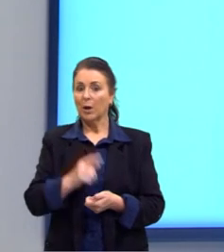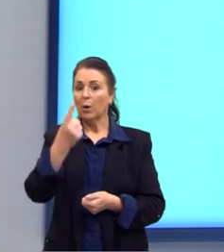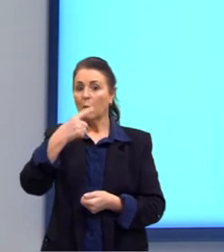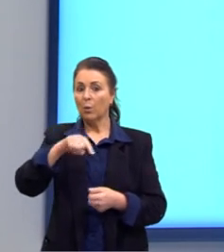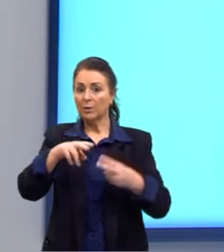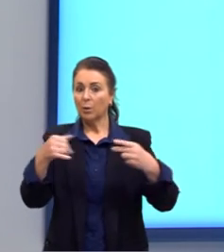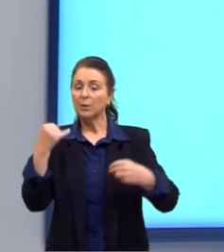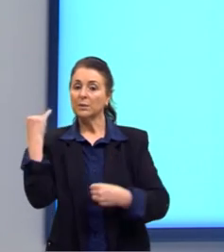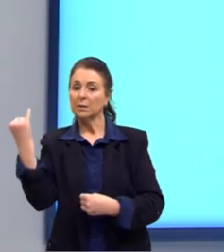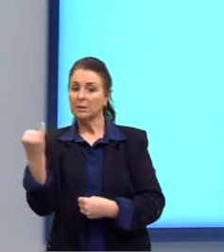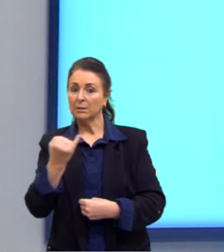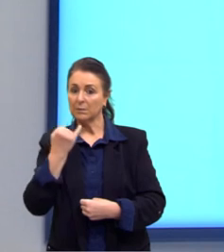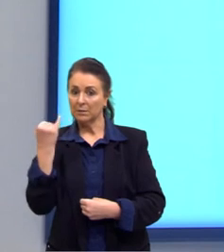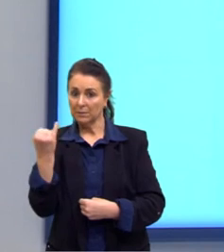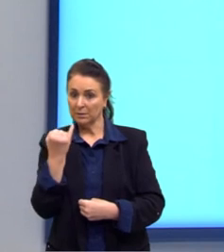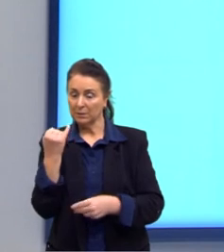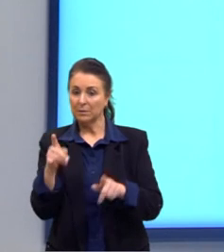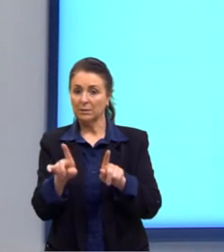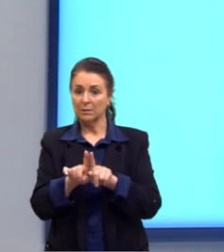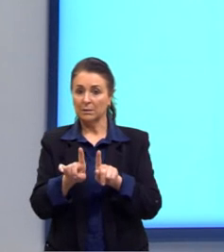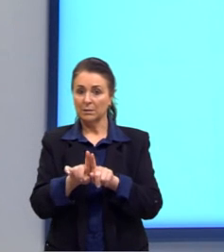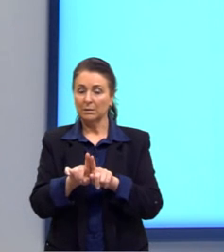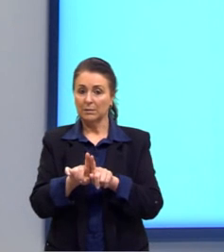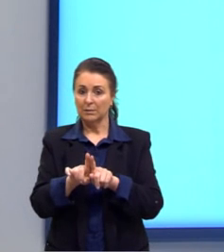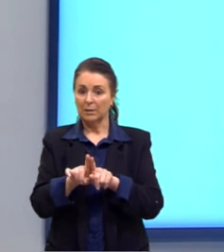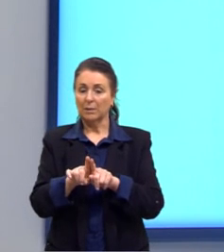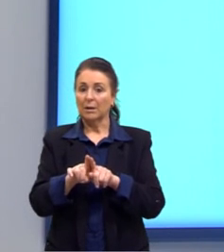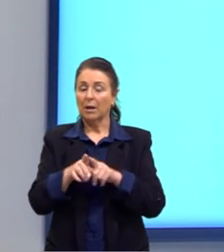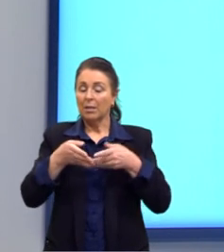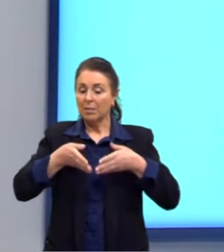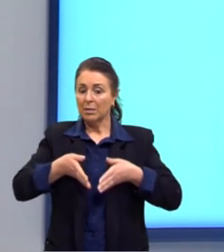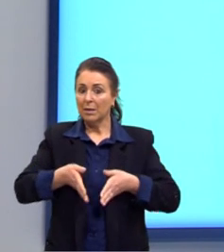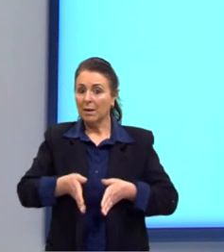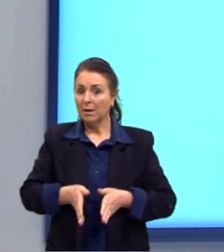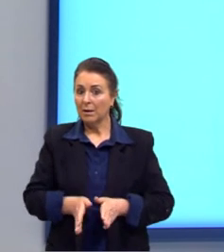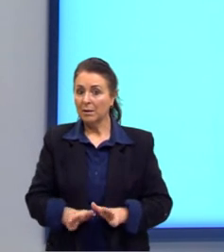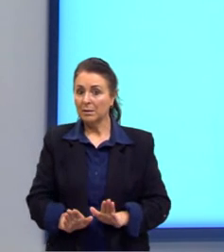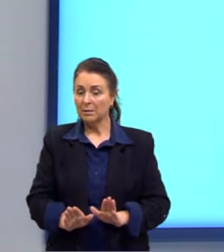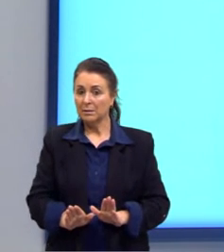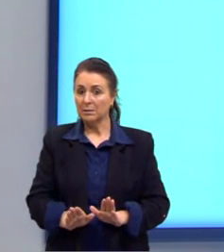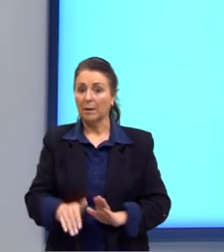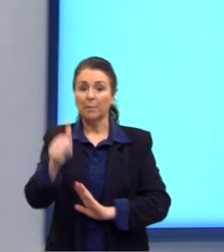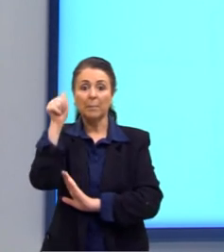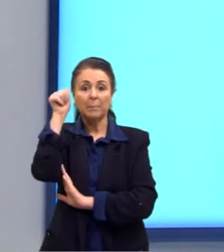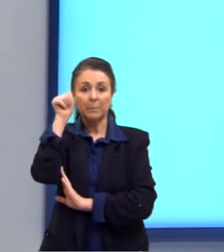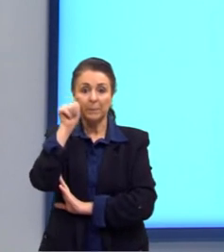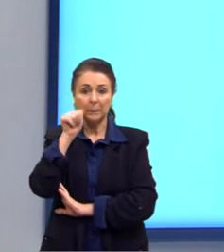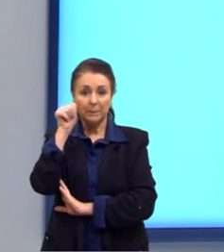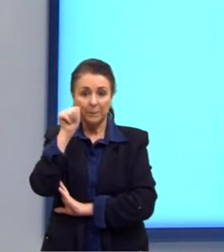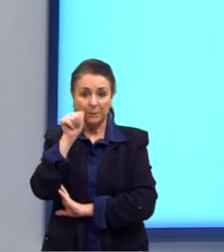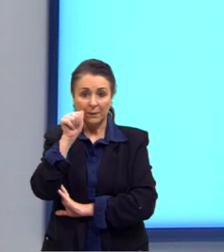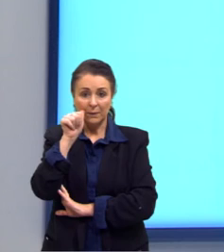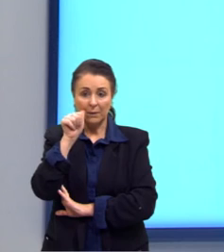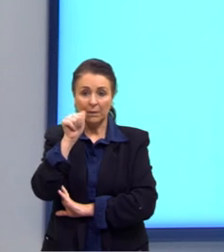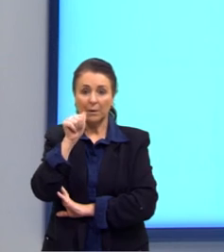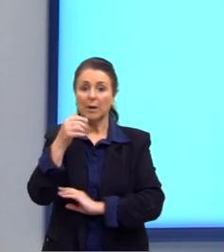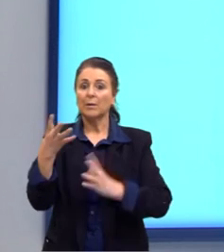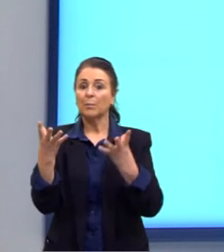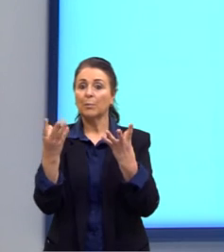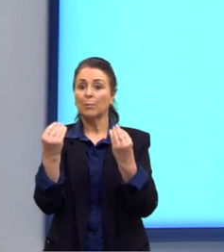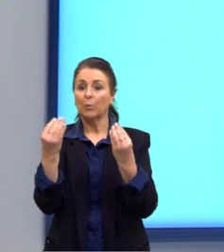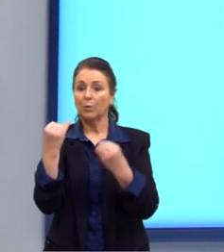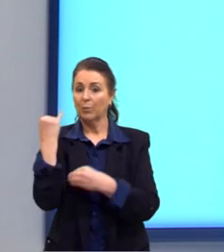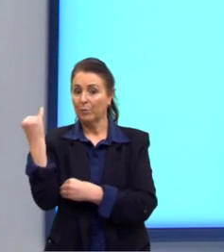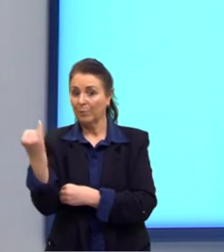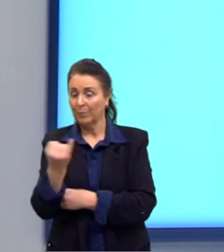outra coisa importante gente a chance de nascer fêmea tá isso é muito